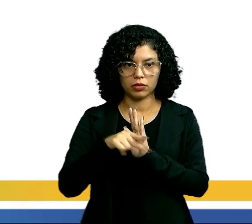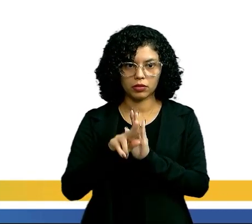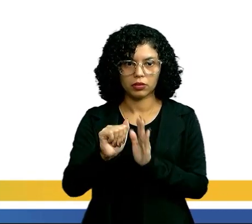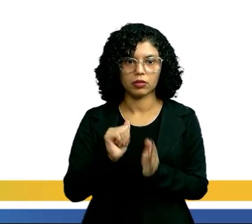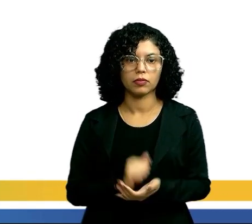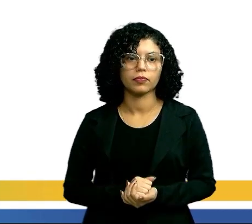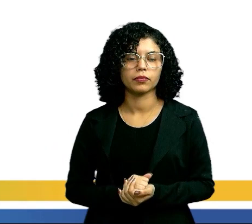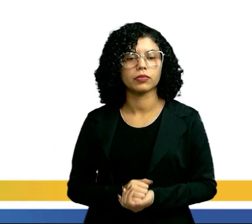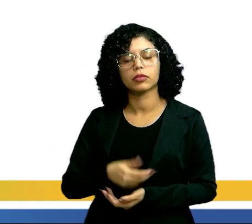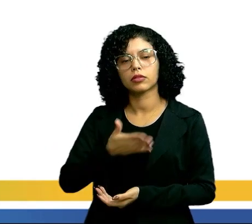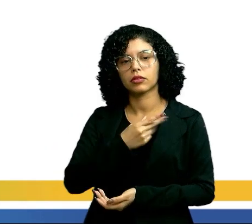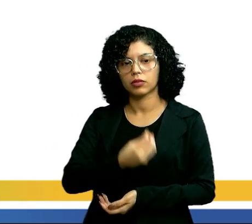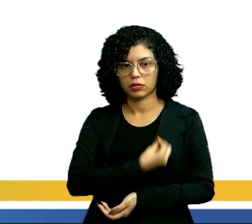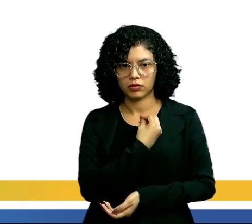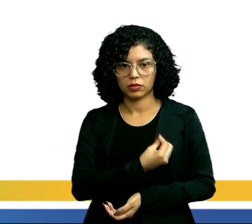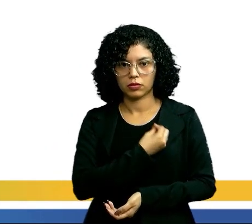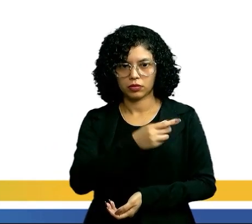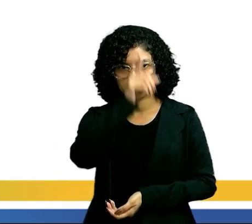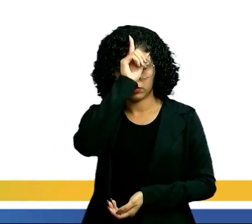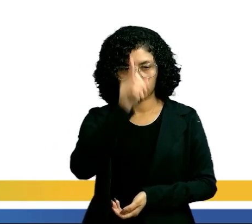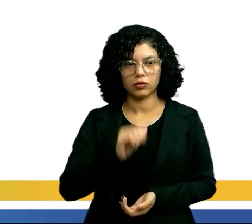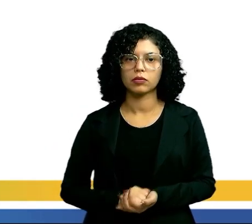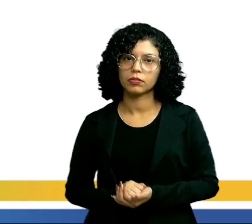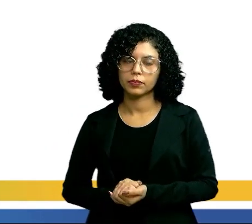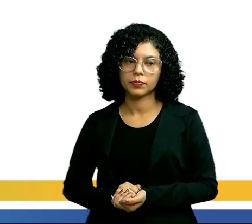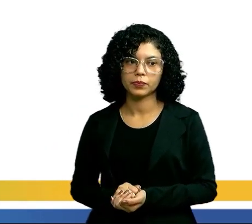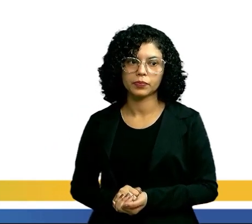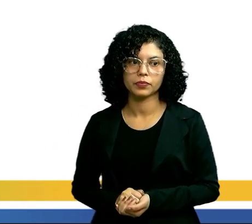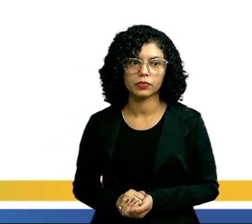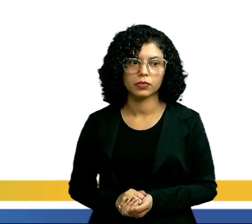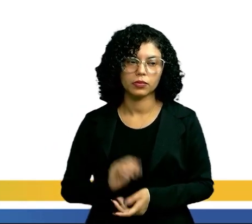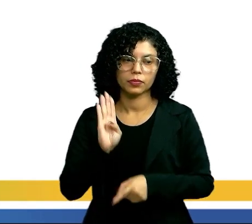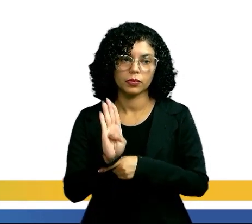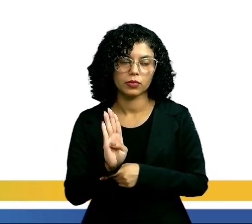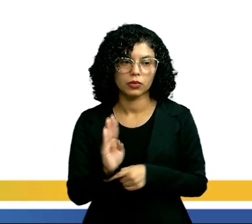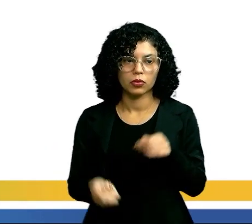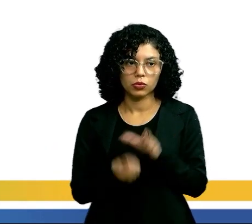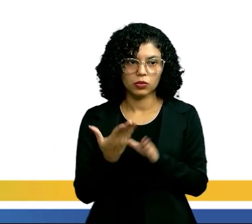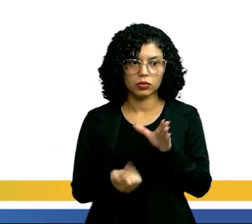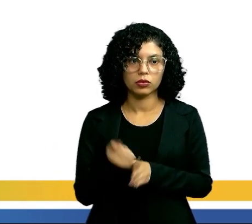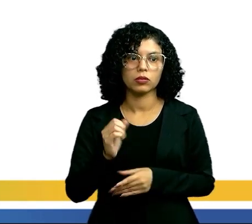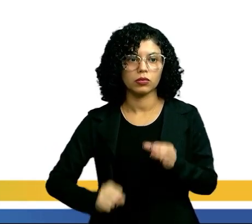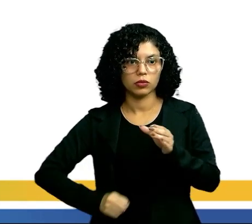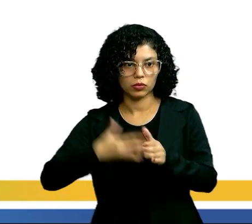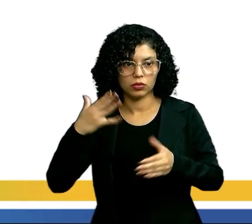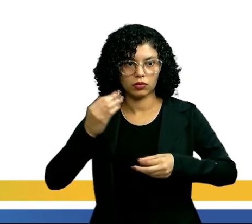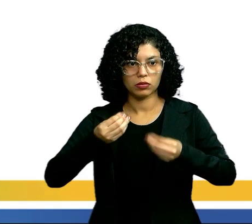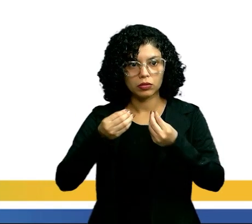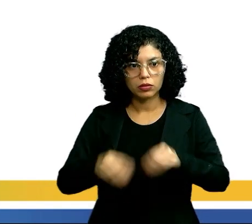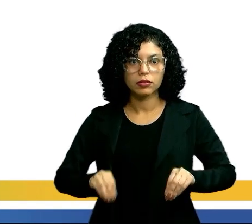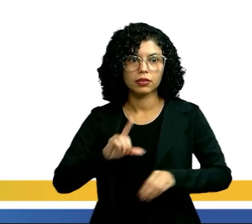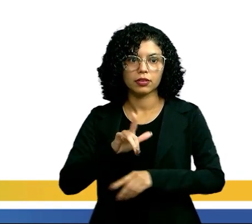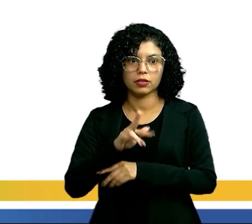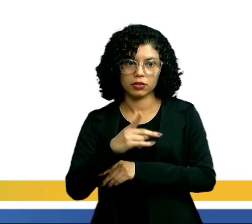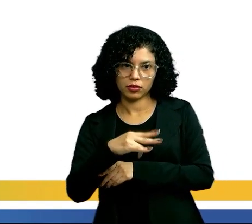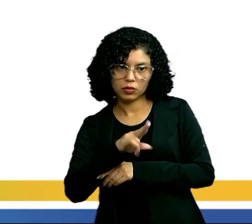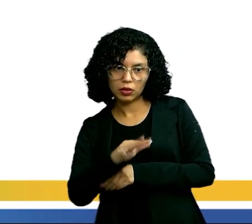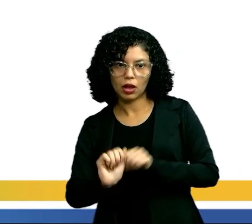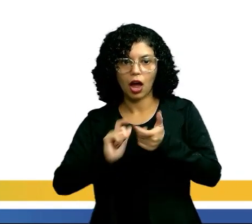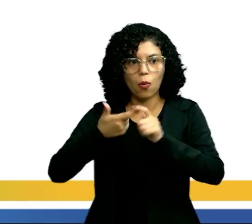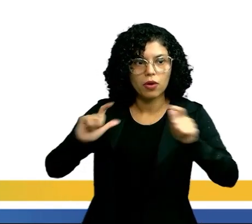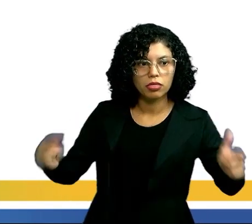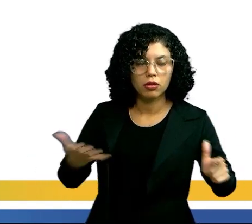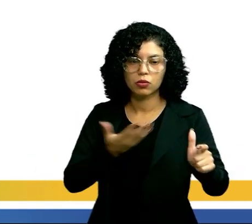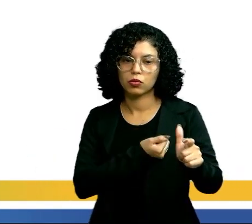de pulpa, favorecendo a sobrevivência de adultos férteis? Alternativa B Produção de muitos ovos, larvas e